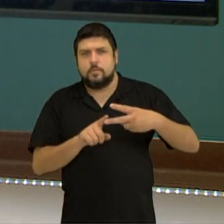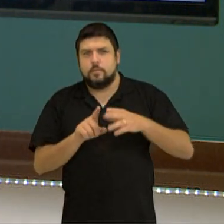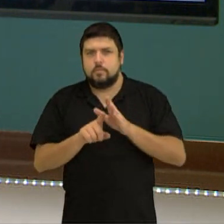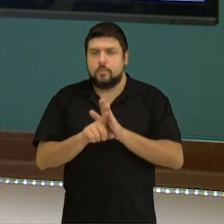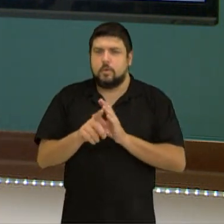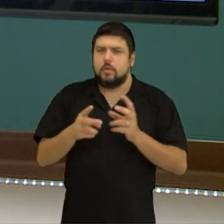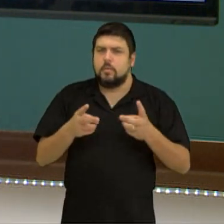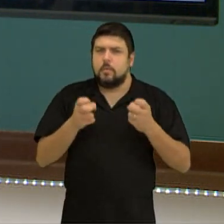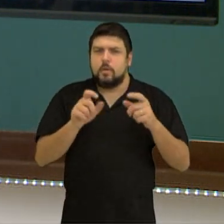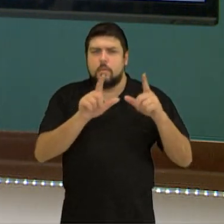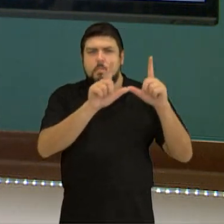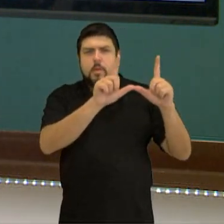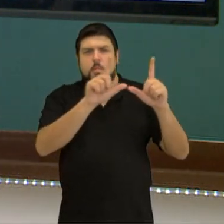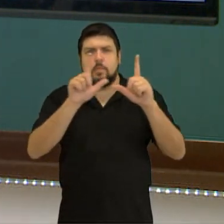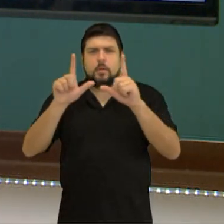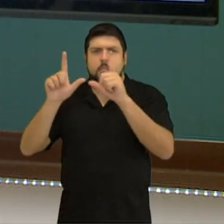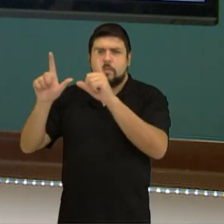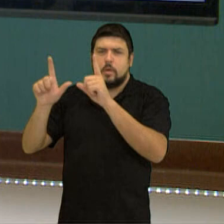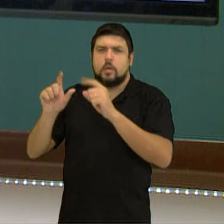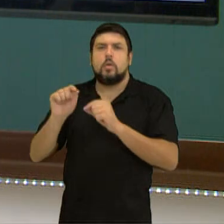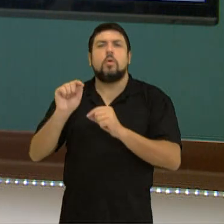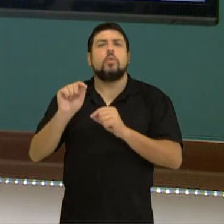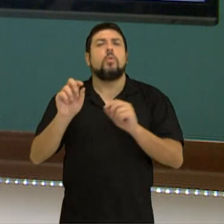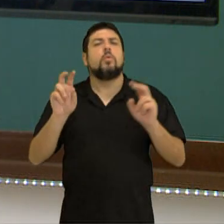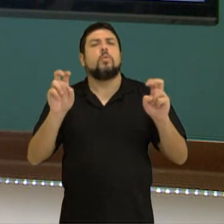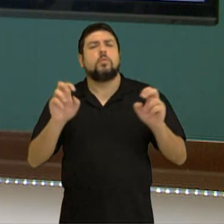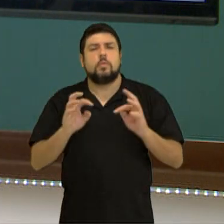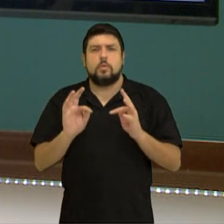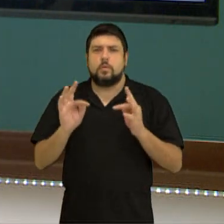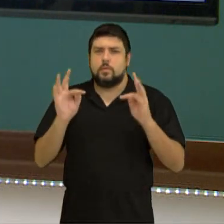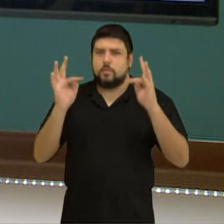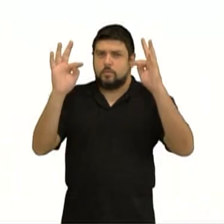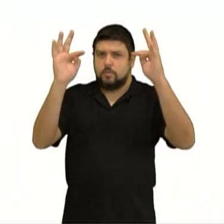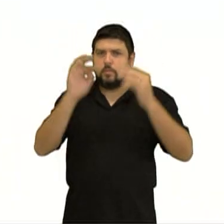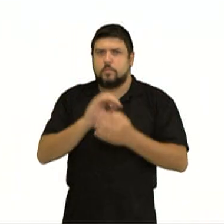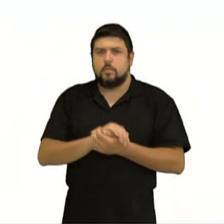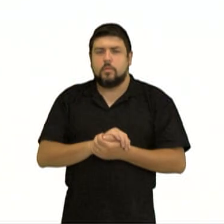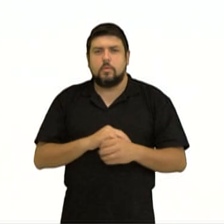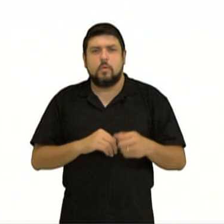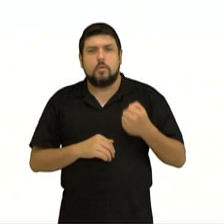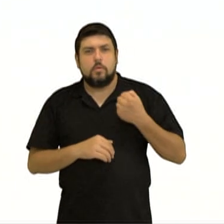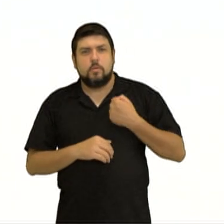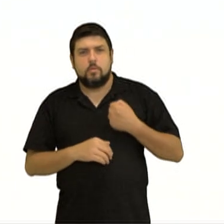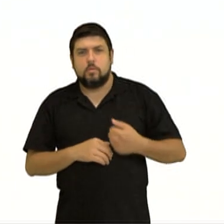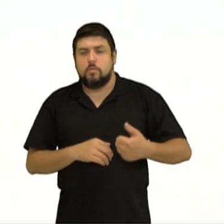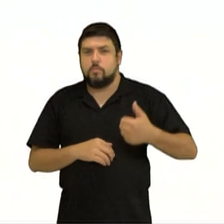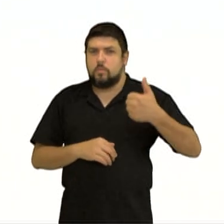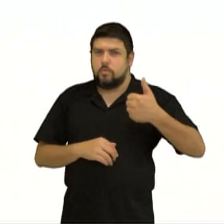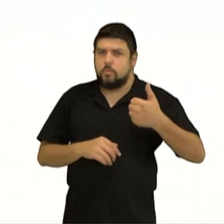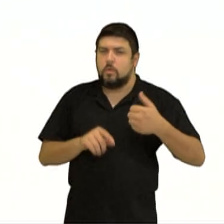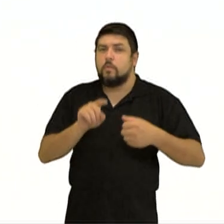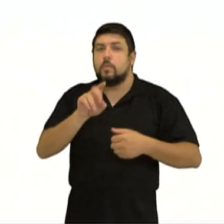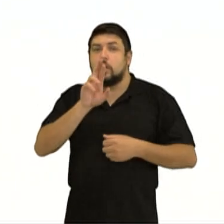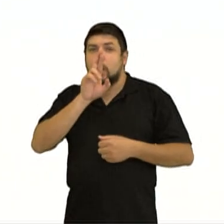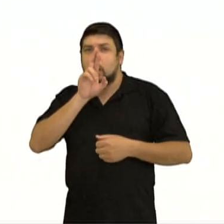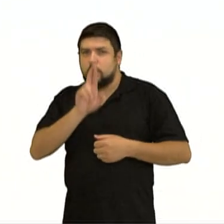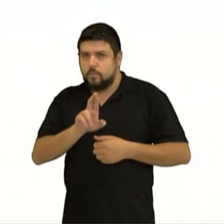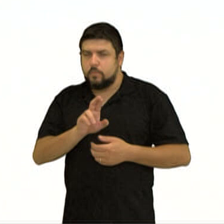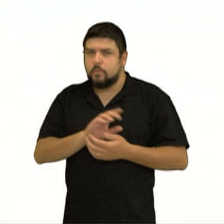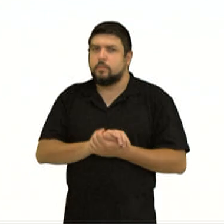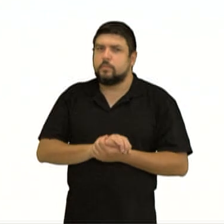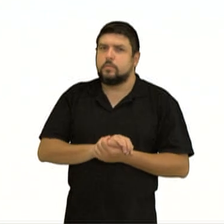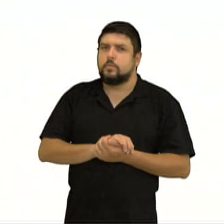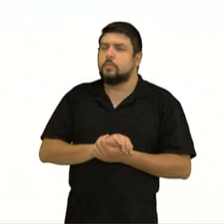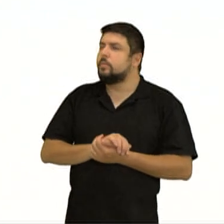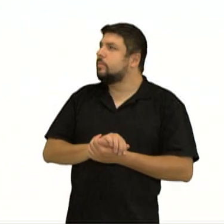imagens, né, pessoal, que diz respeito à tecnologia. Pergunta número 1. É para vocês responderem, pessoal, beleza?